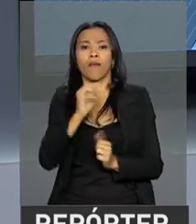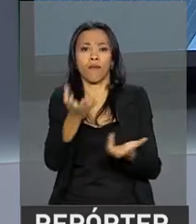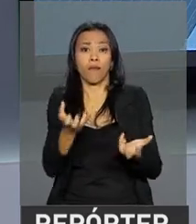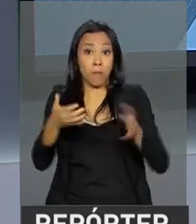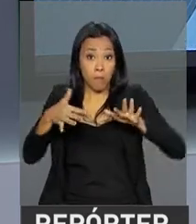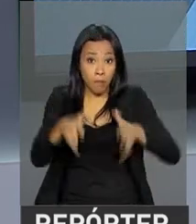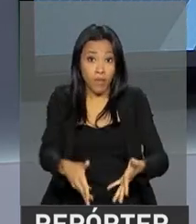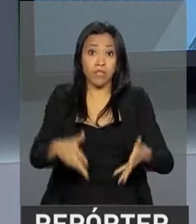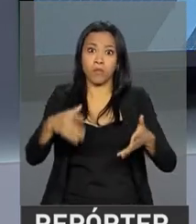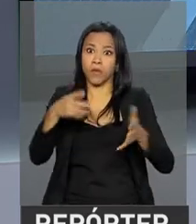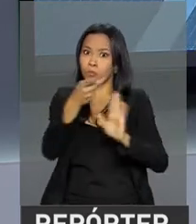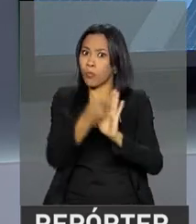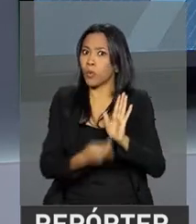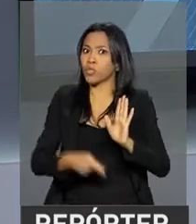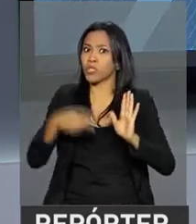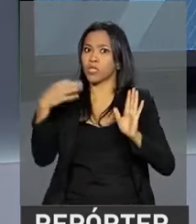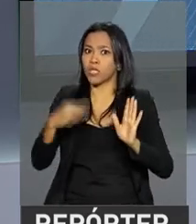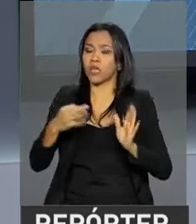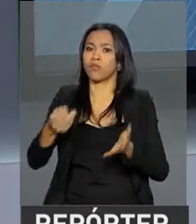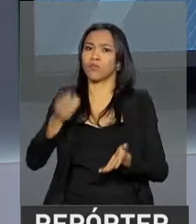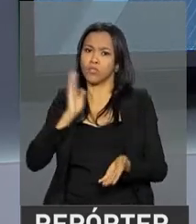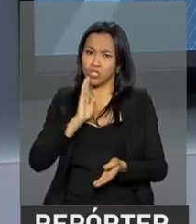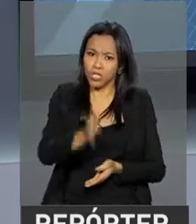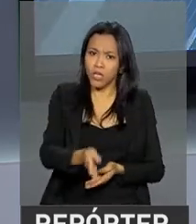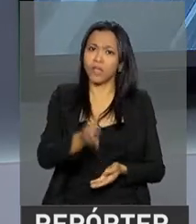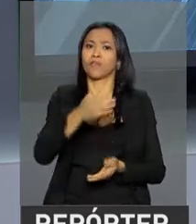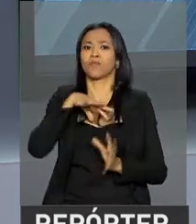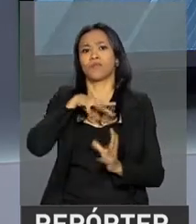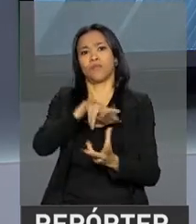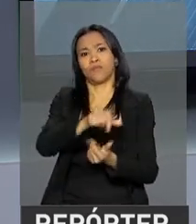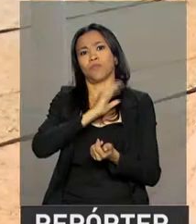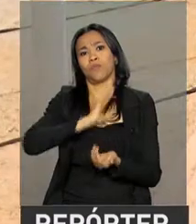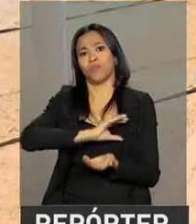do maior projeto de patrocínio direto do mundo.